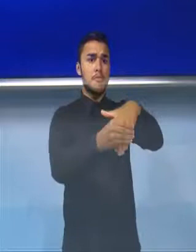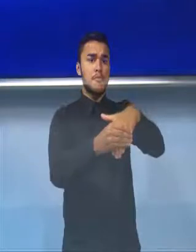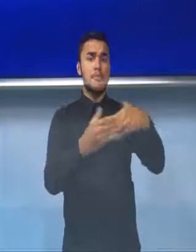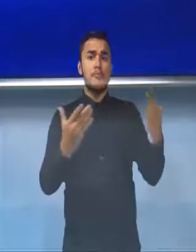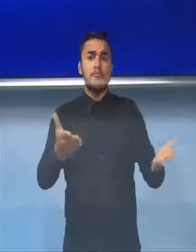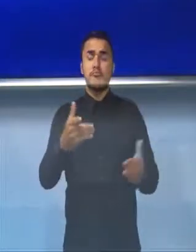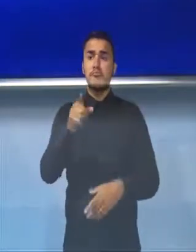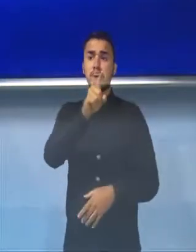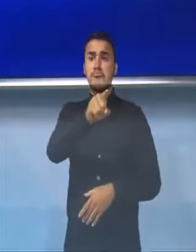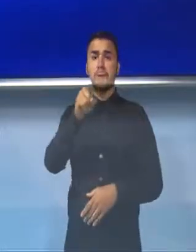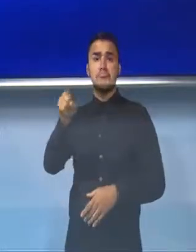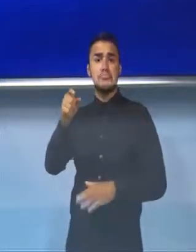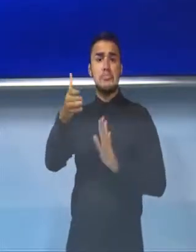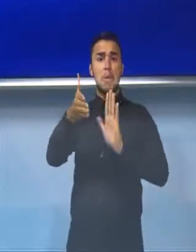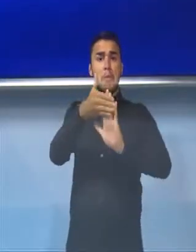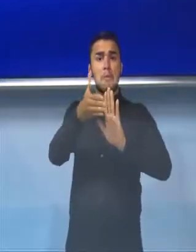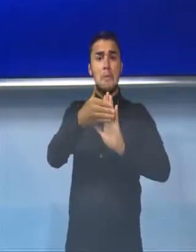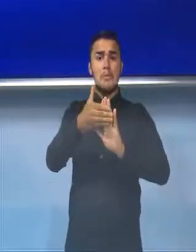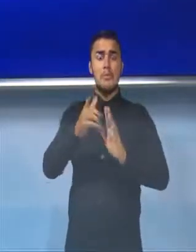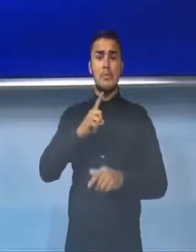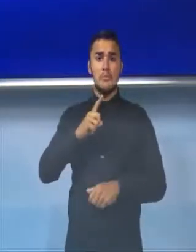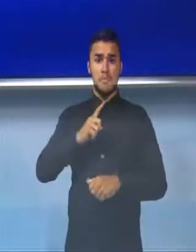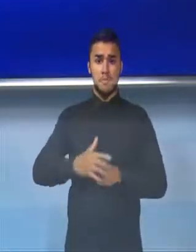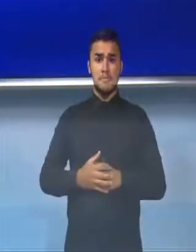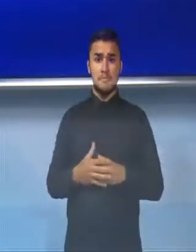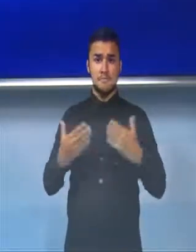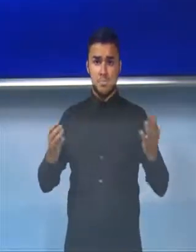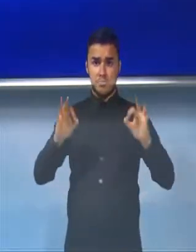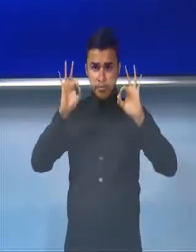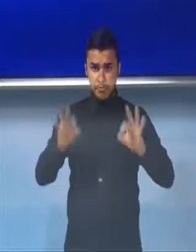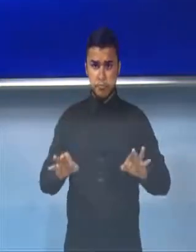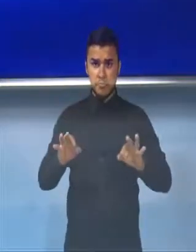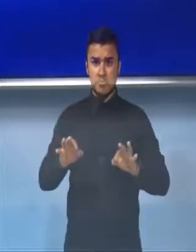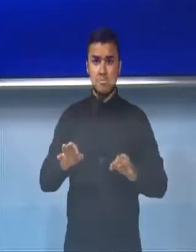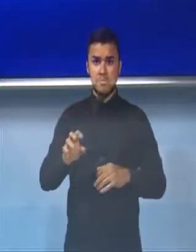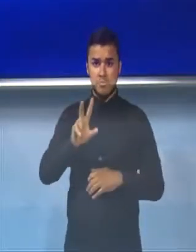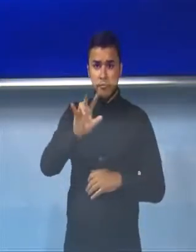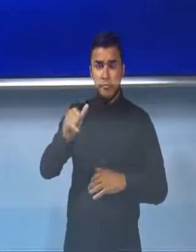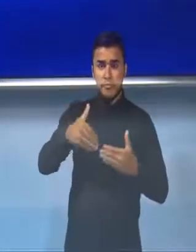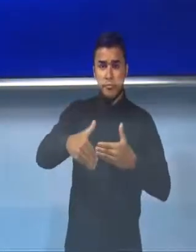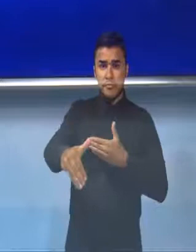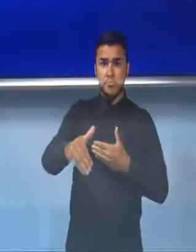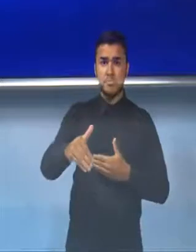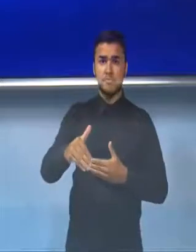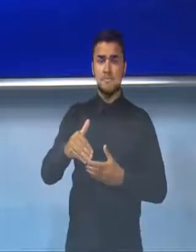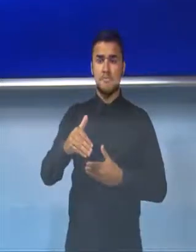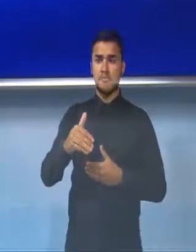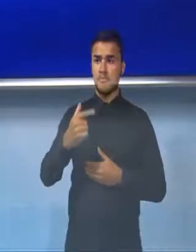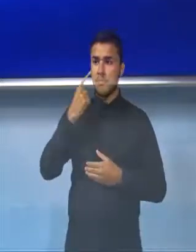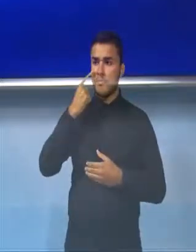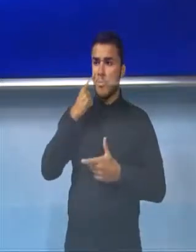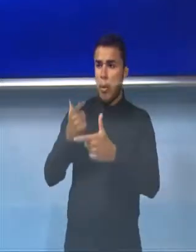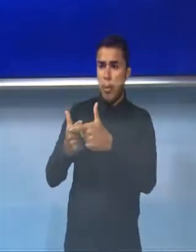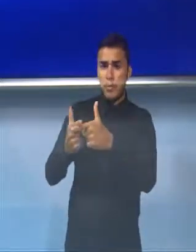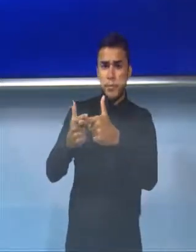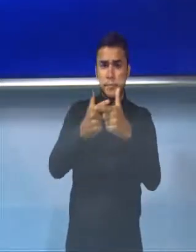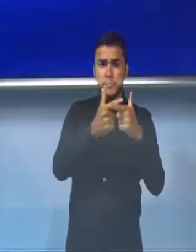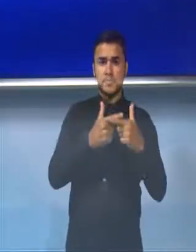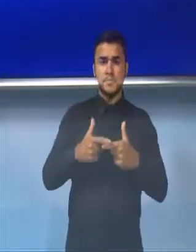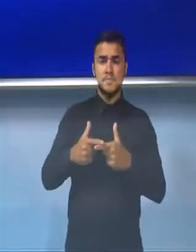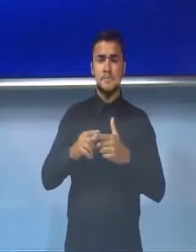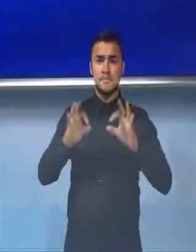são as propostas que vão nos colocar? E será que essas guardam alguma relação com os